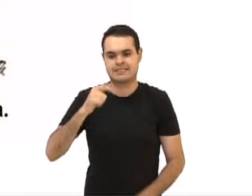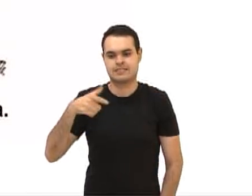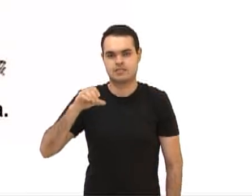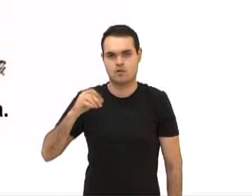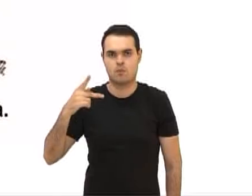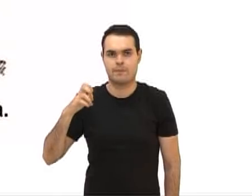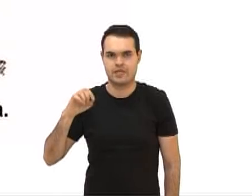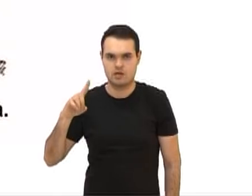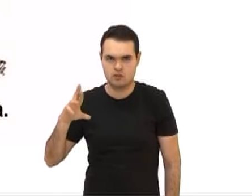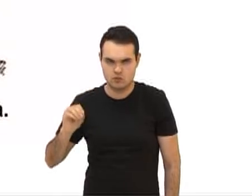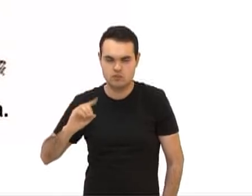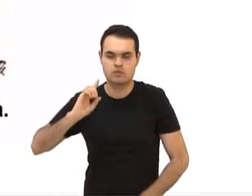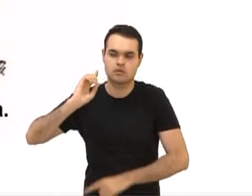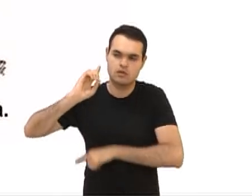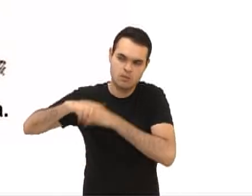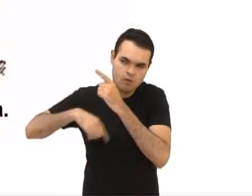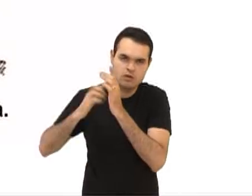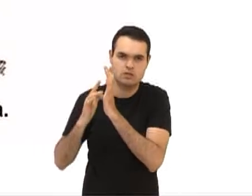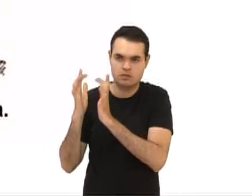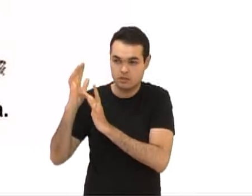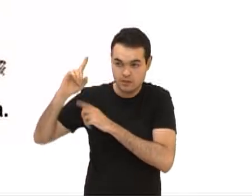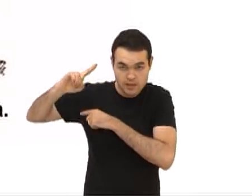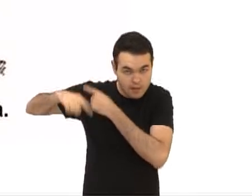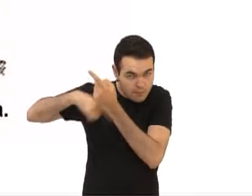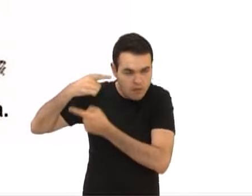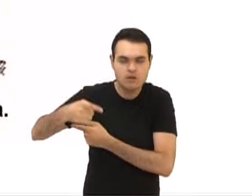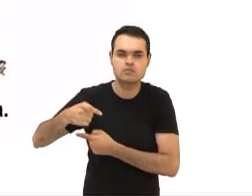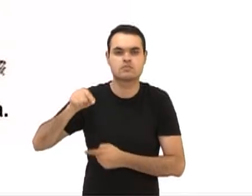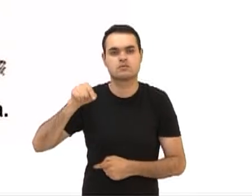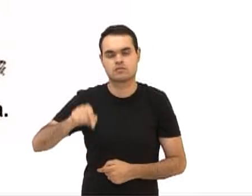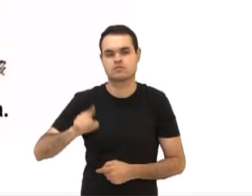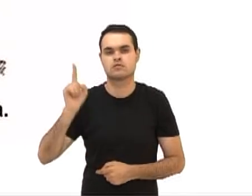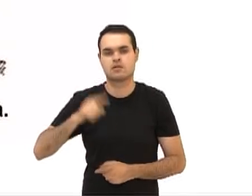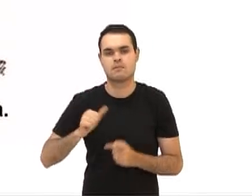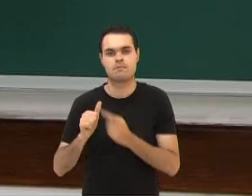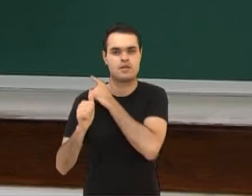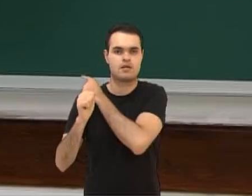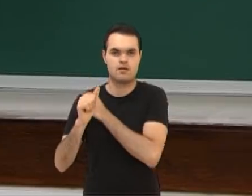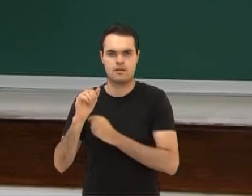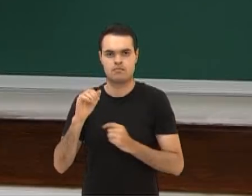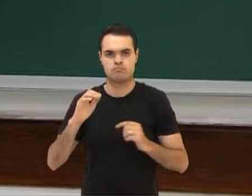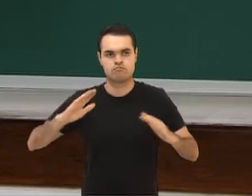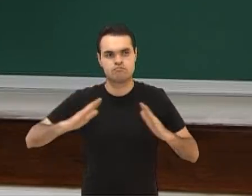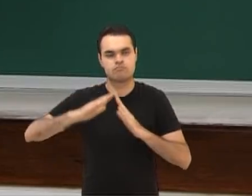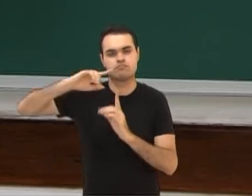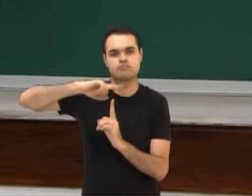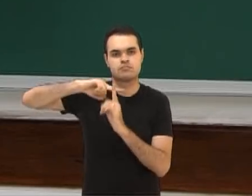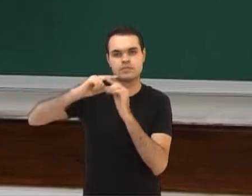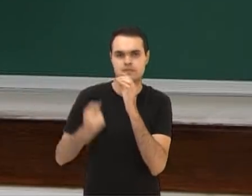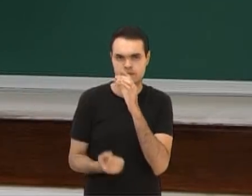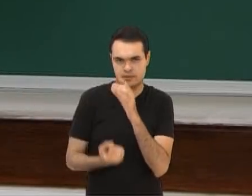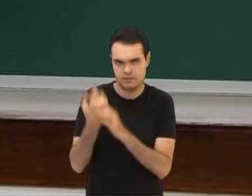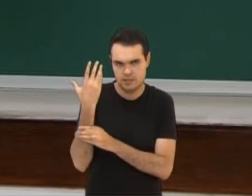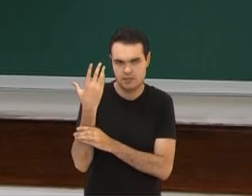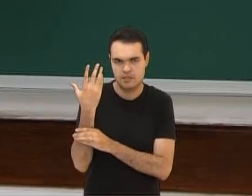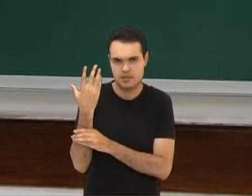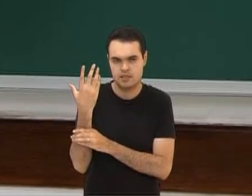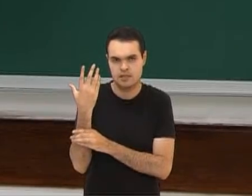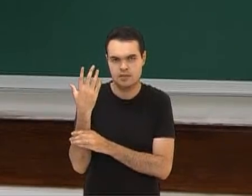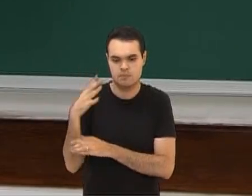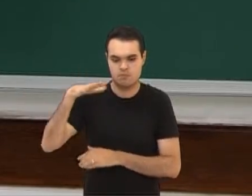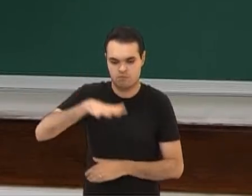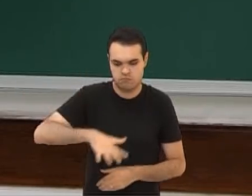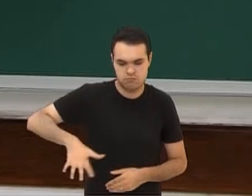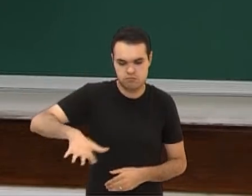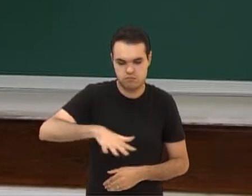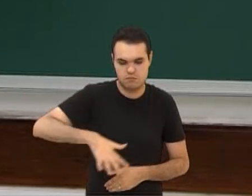lógico, depois de Cristo, né? Foi a primeira basílicazinha de São Pedro construída em cima dos restos